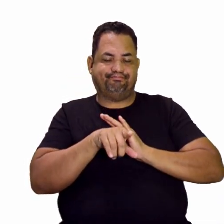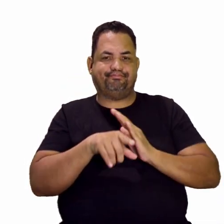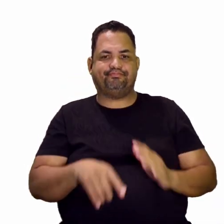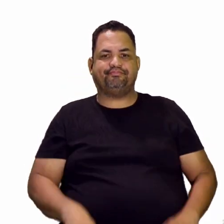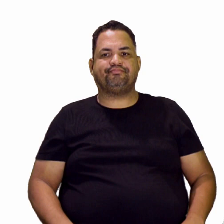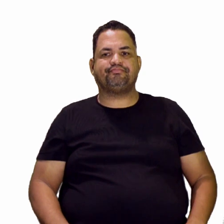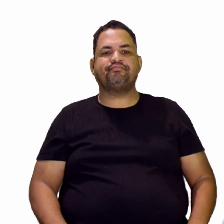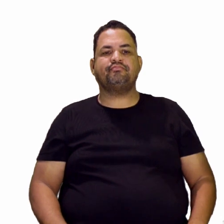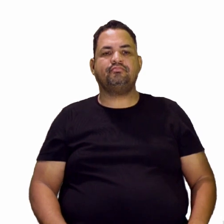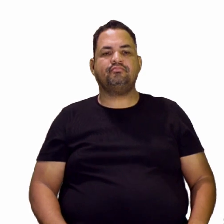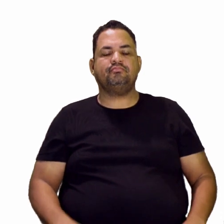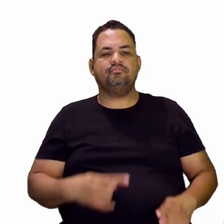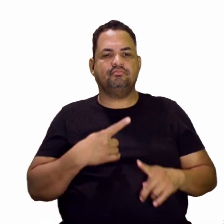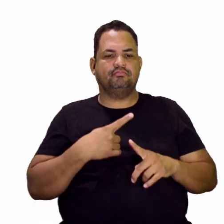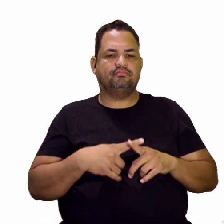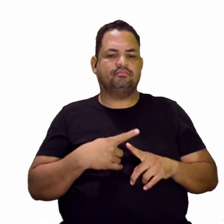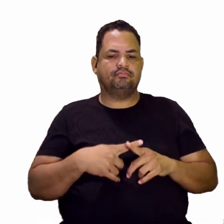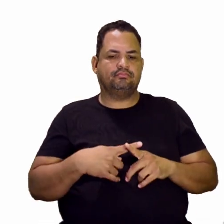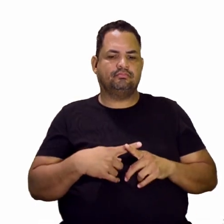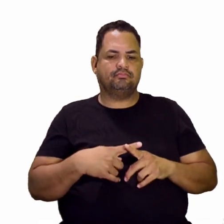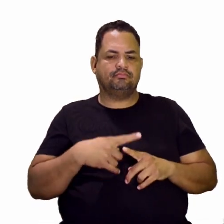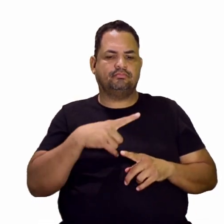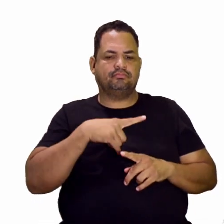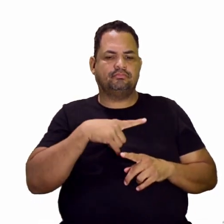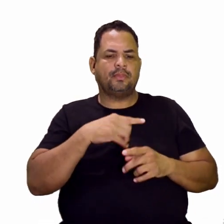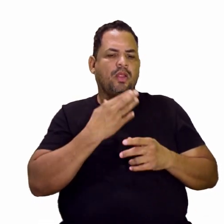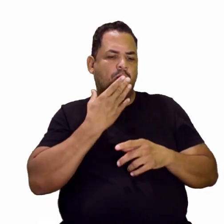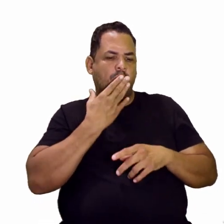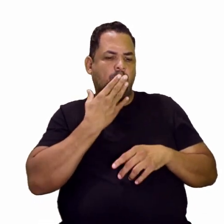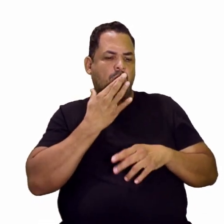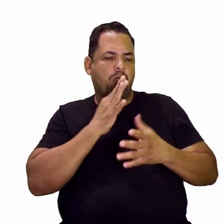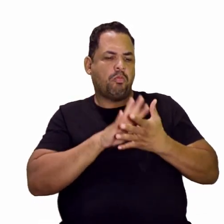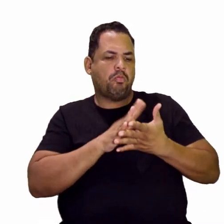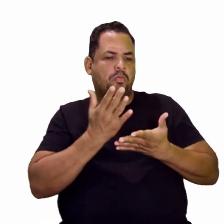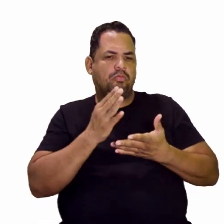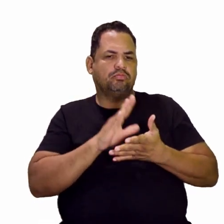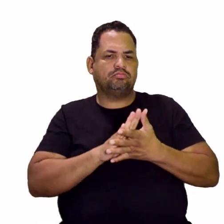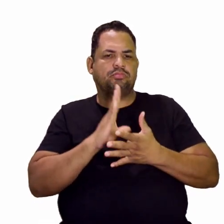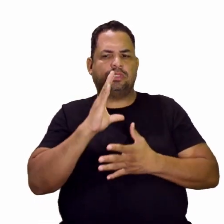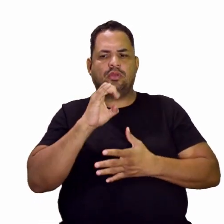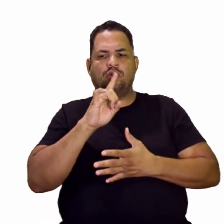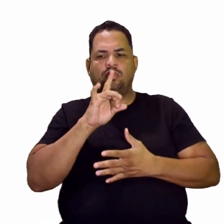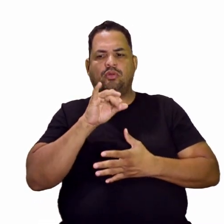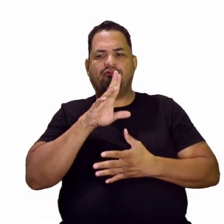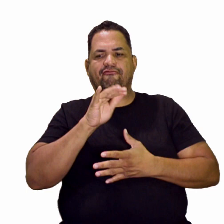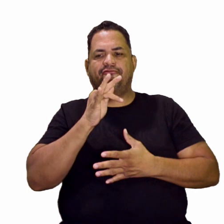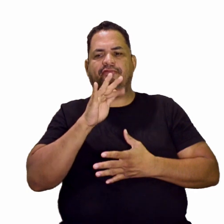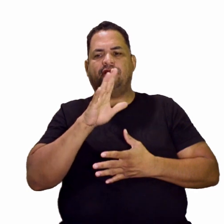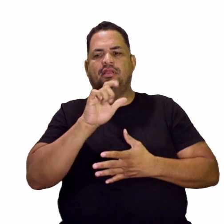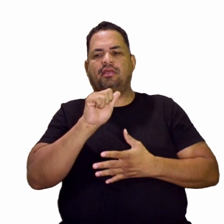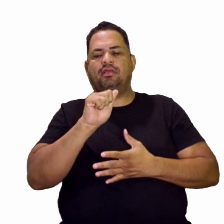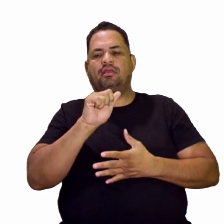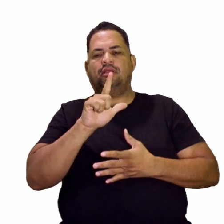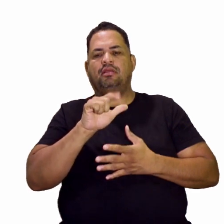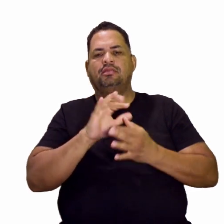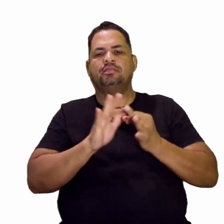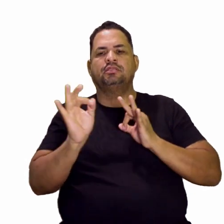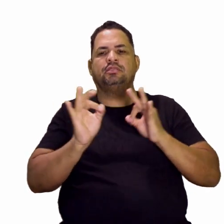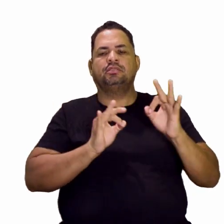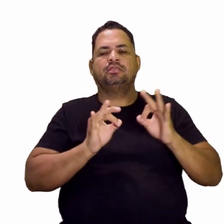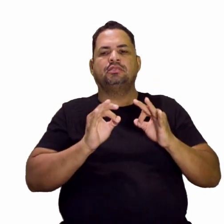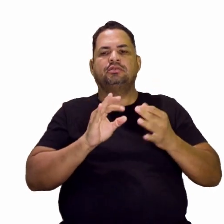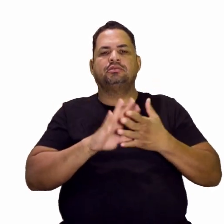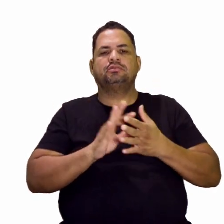vi aqui, eu acho que é porque ela tem um pigmento aqui determinado chamado clorofila, né? Então eu vou criando